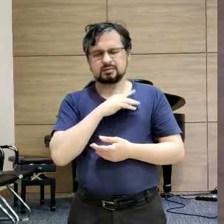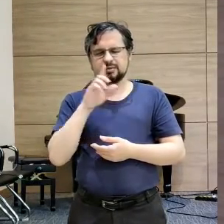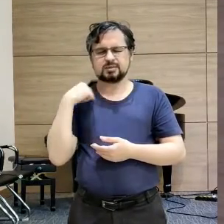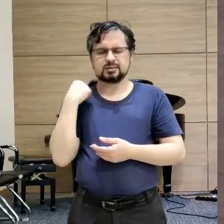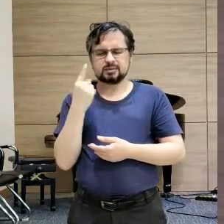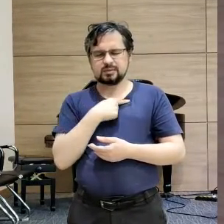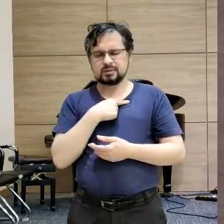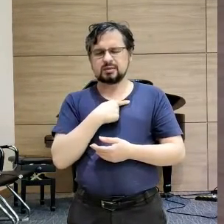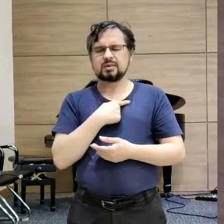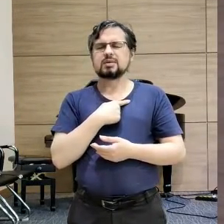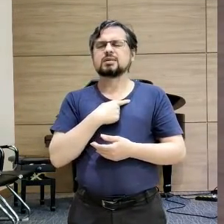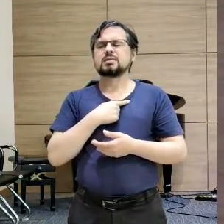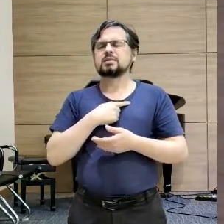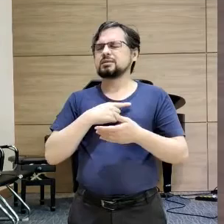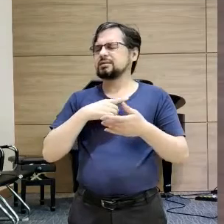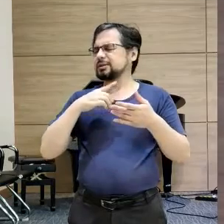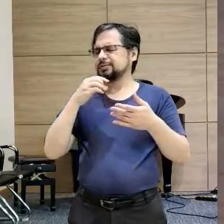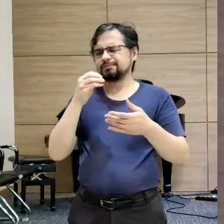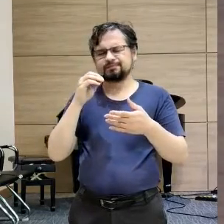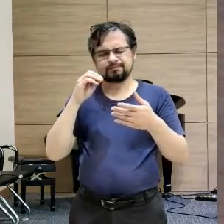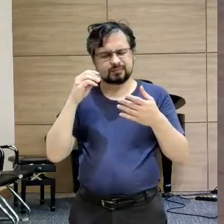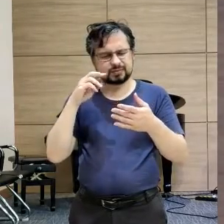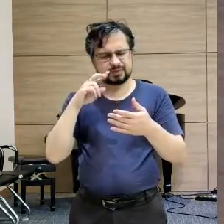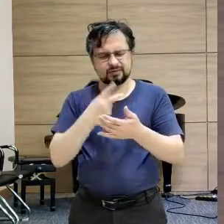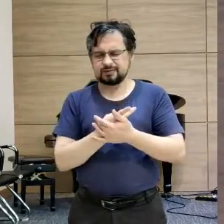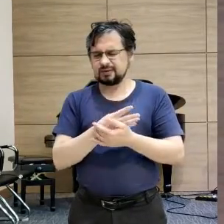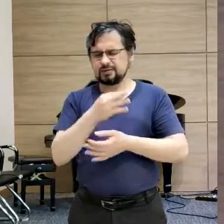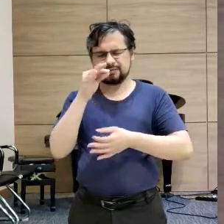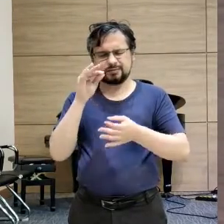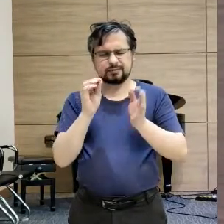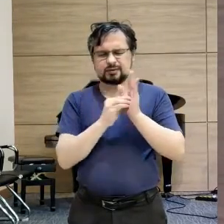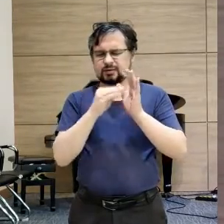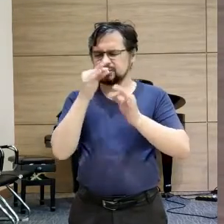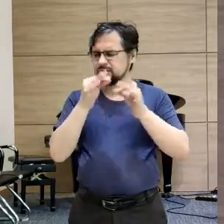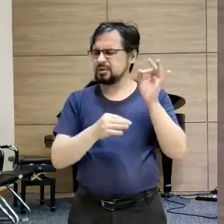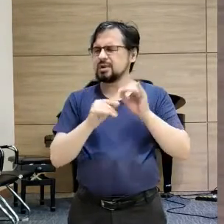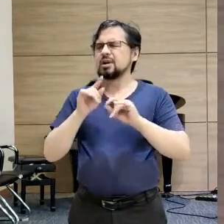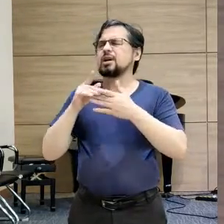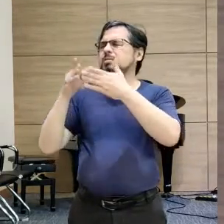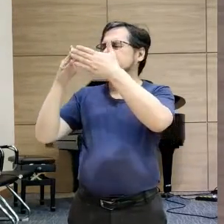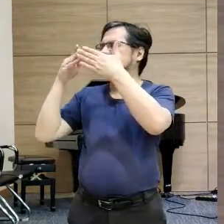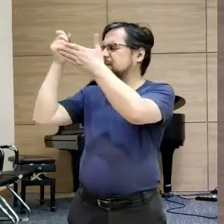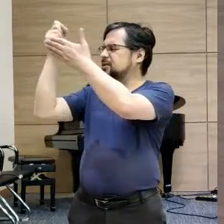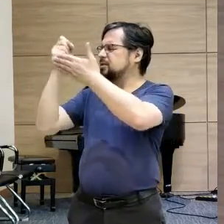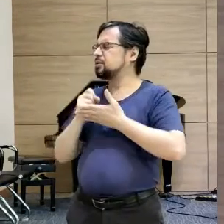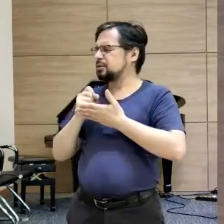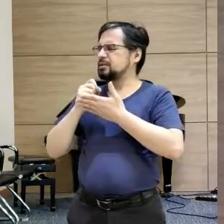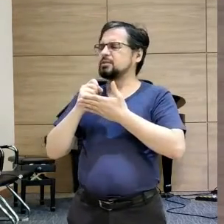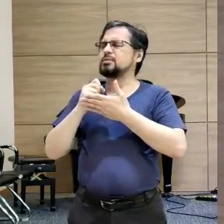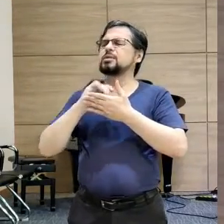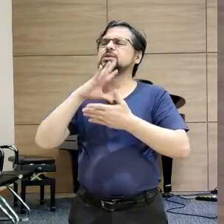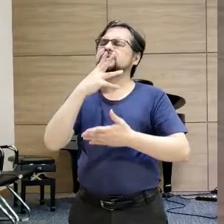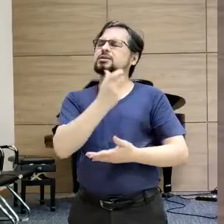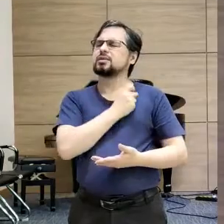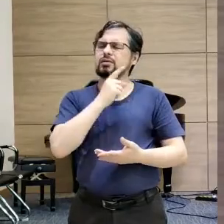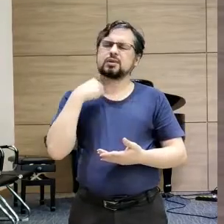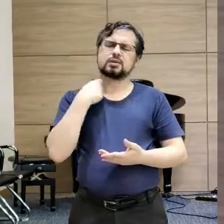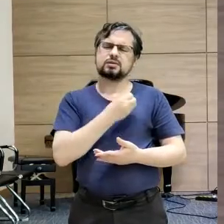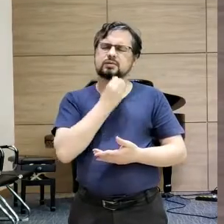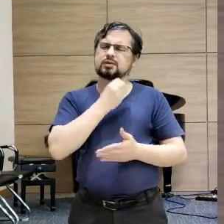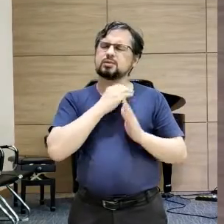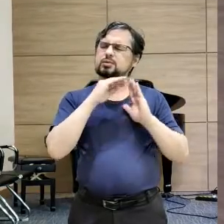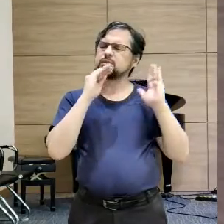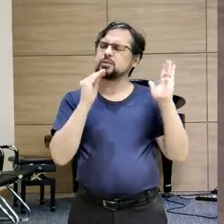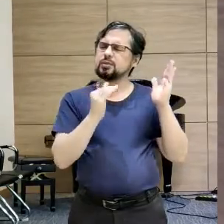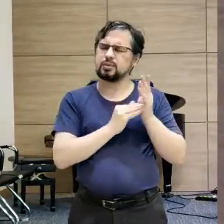nossas transgressões e pedimos, restaura a nossa vida de uma vez por todas, em nome